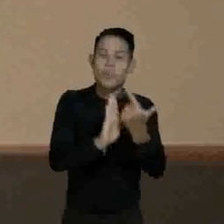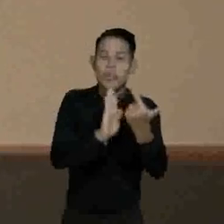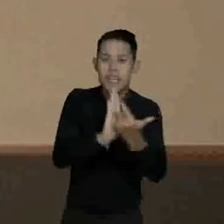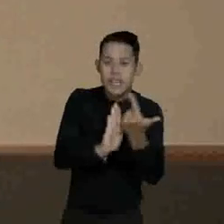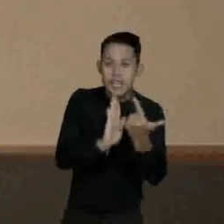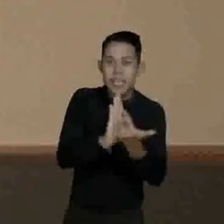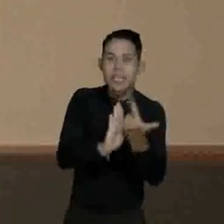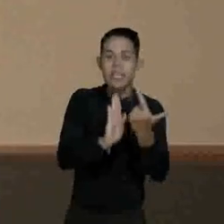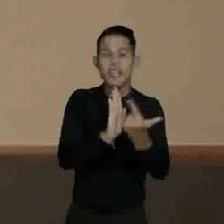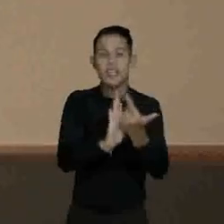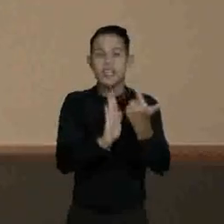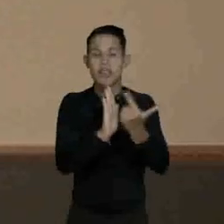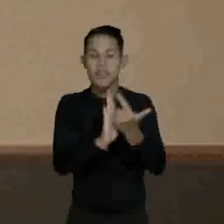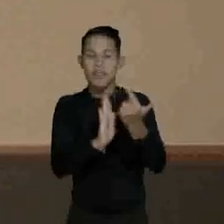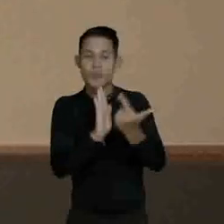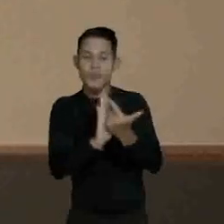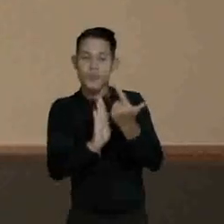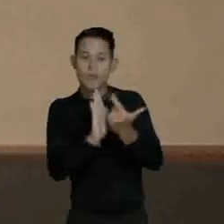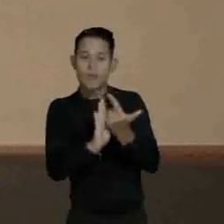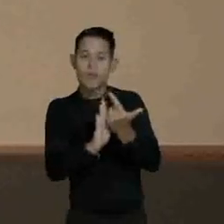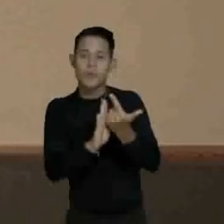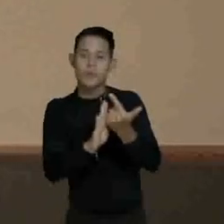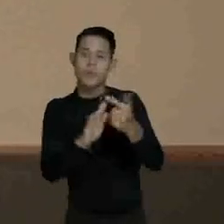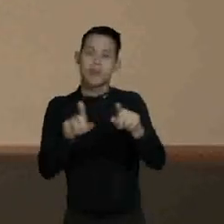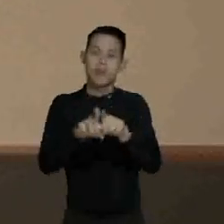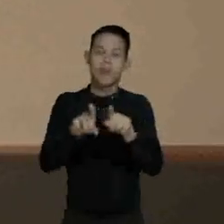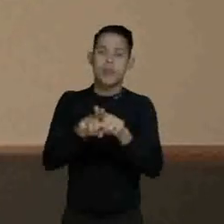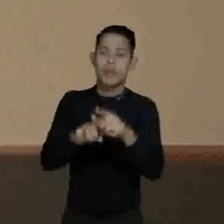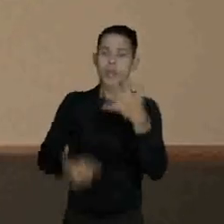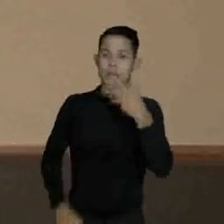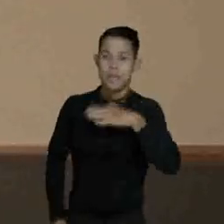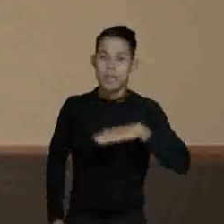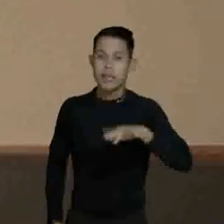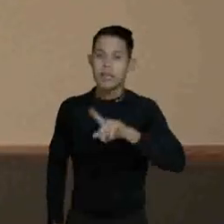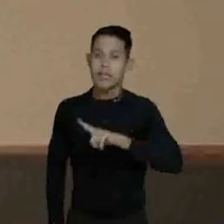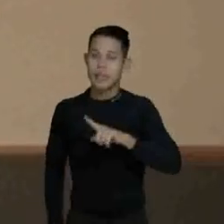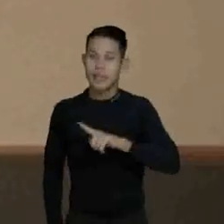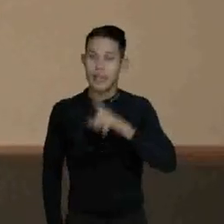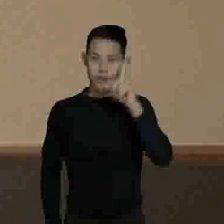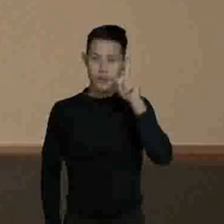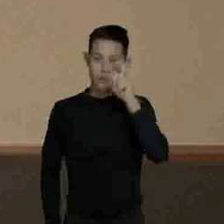pequenininho na pré-escola de risco já tem dificuldade para reconhecer